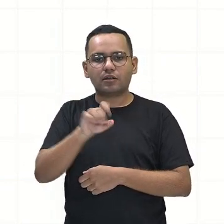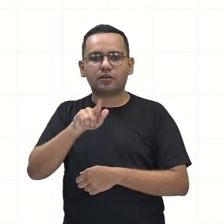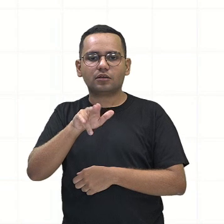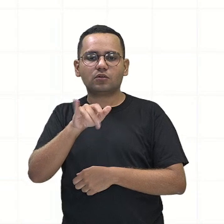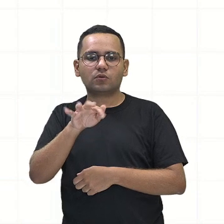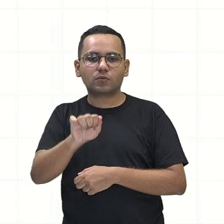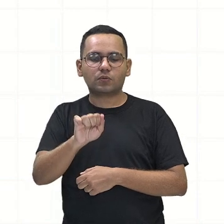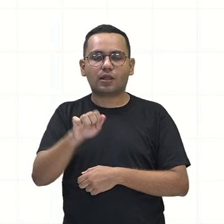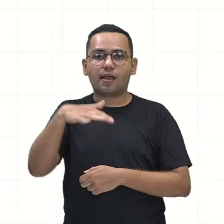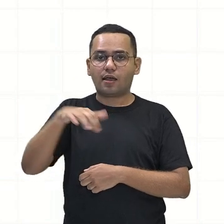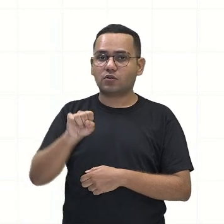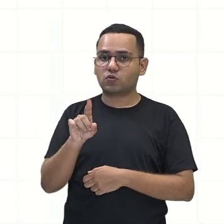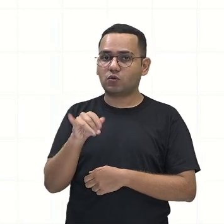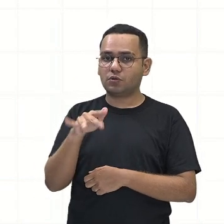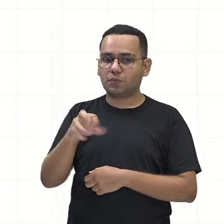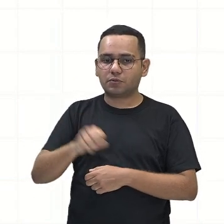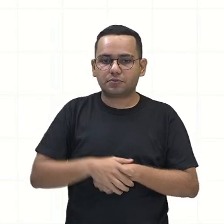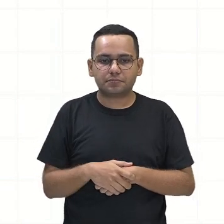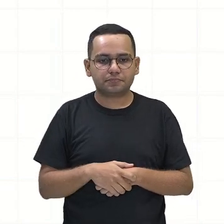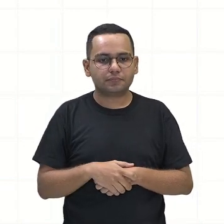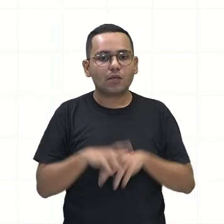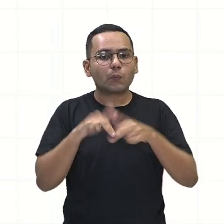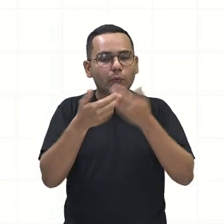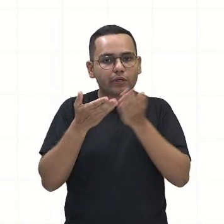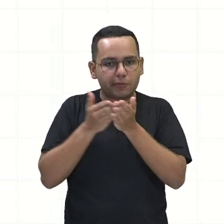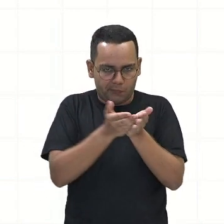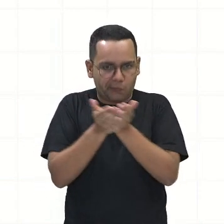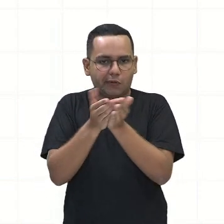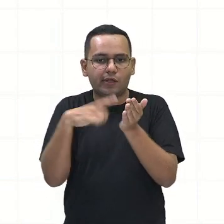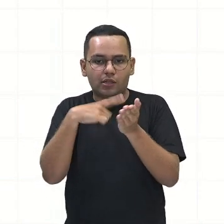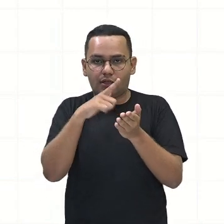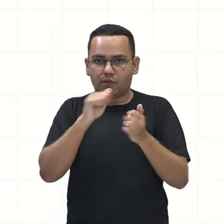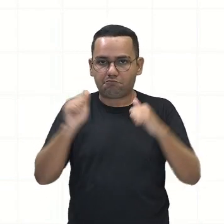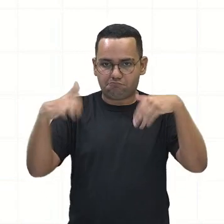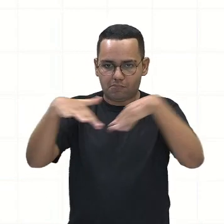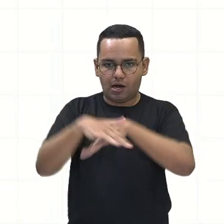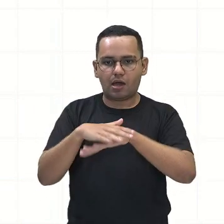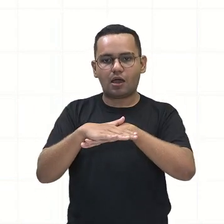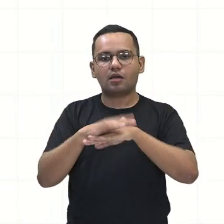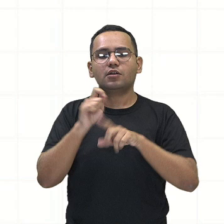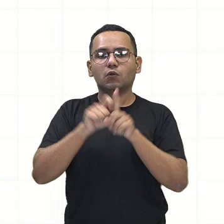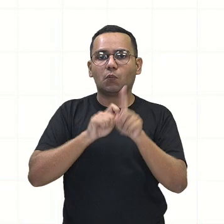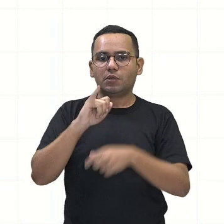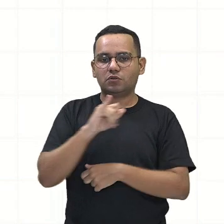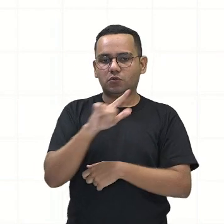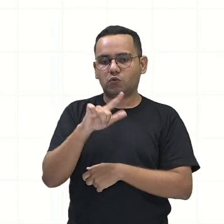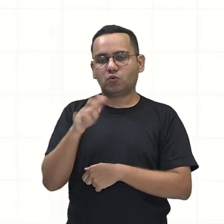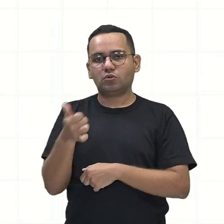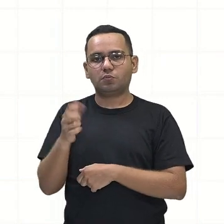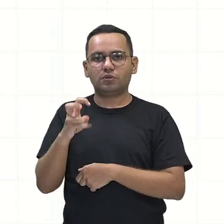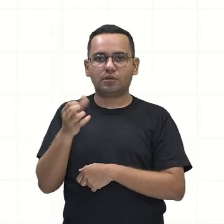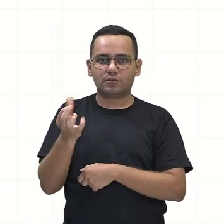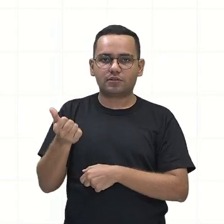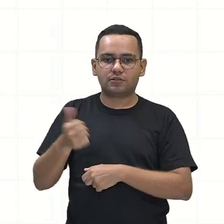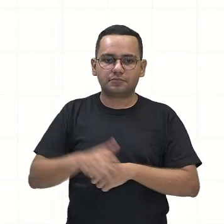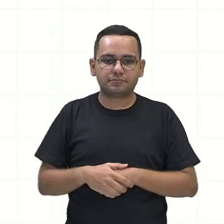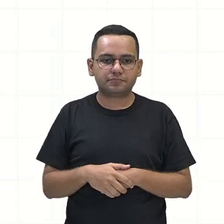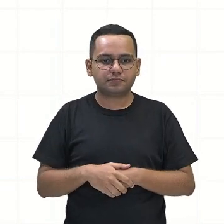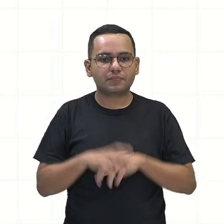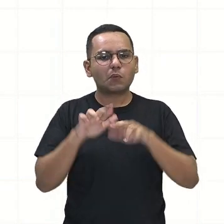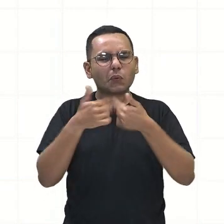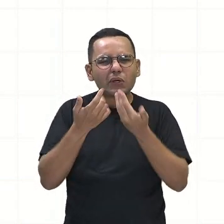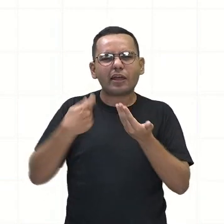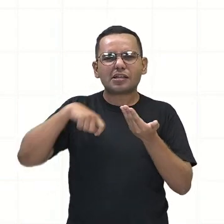atingiu o Atlântico em julho de 1561. Os espanhóis se desinteressaram da